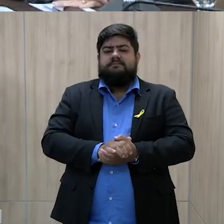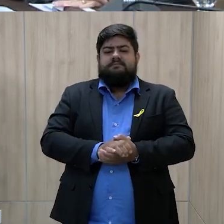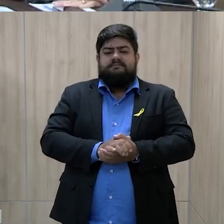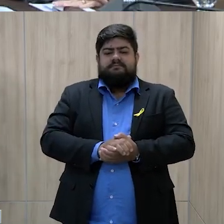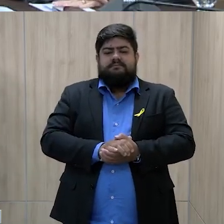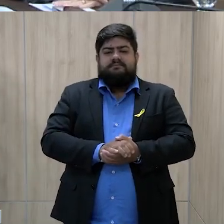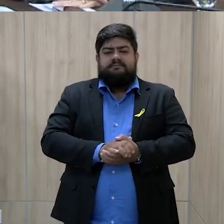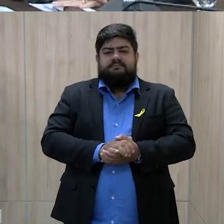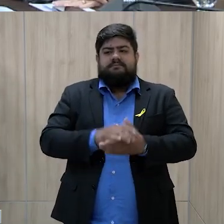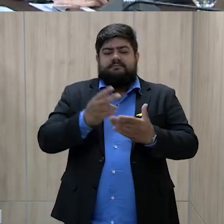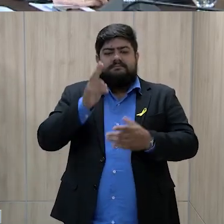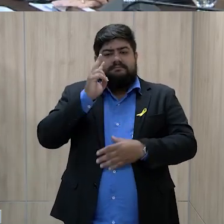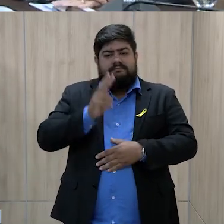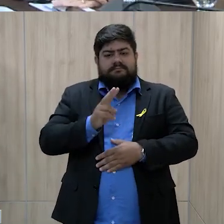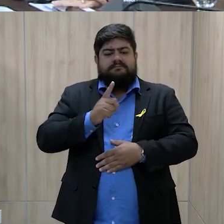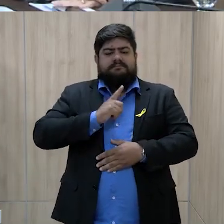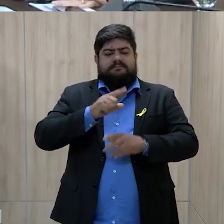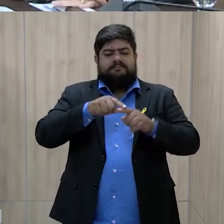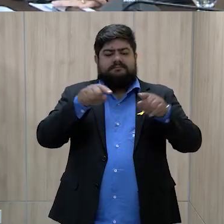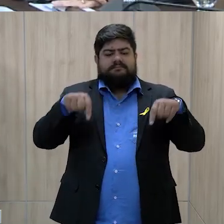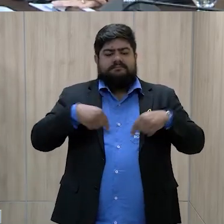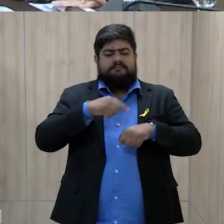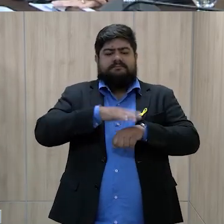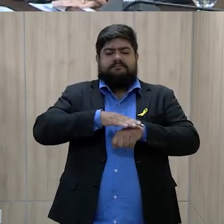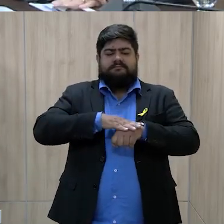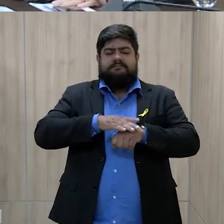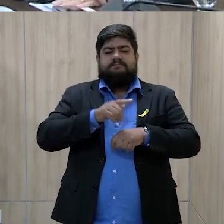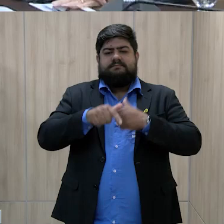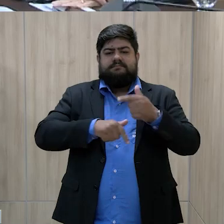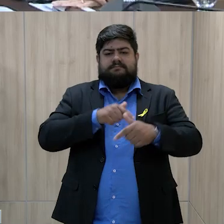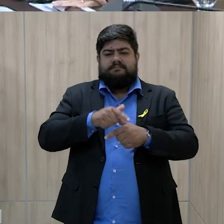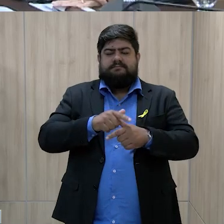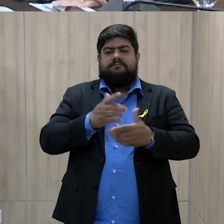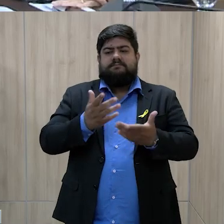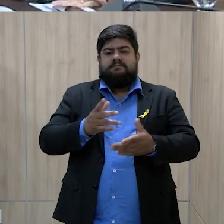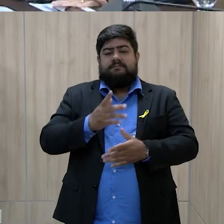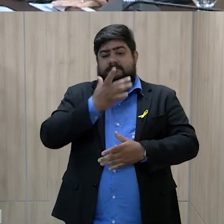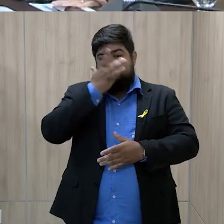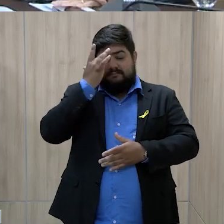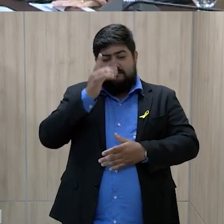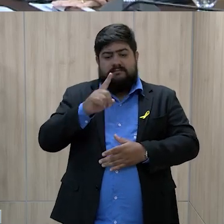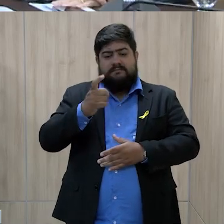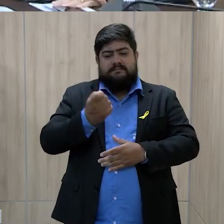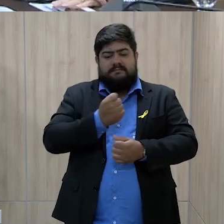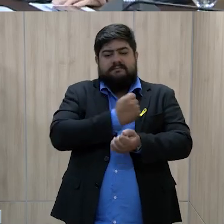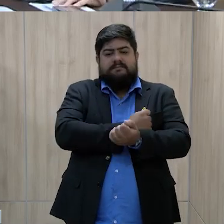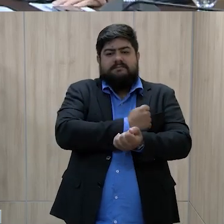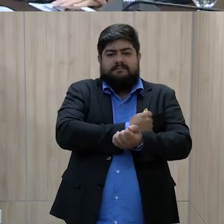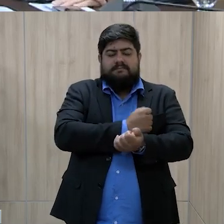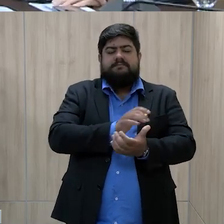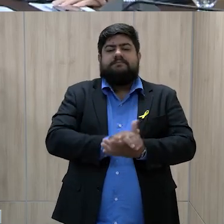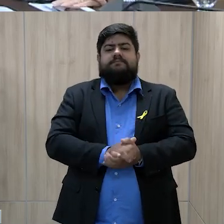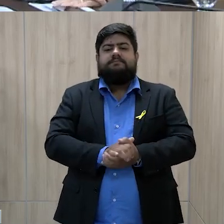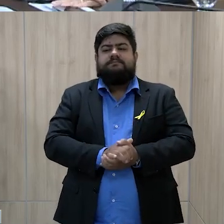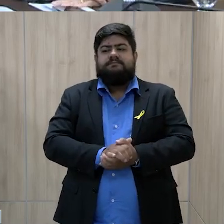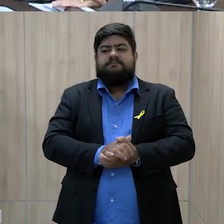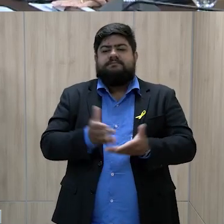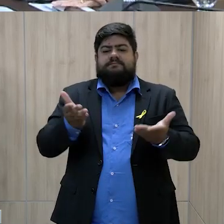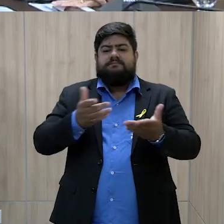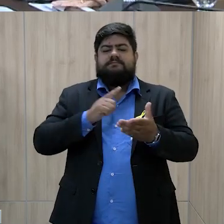quando observamos eu tenho inclusive no meu gabinete um ex-dependente químico que